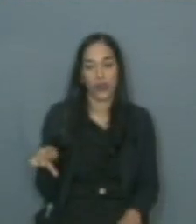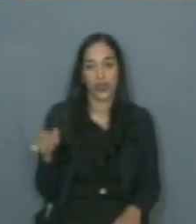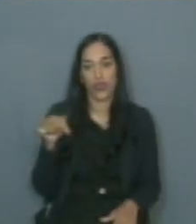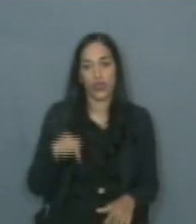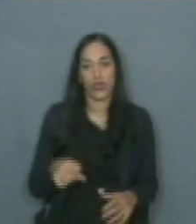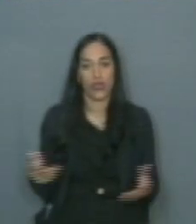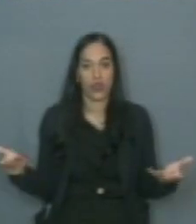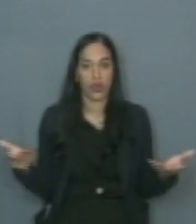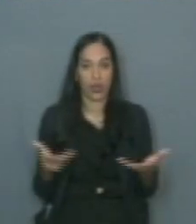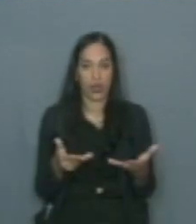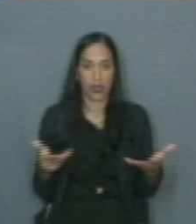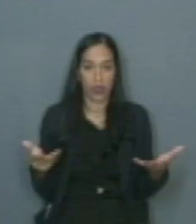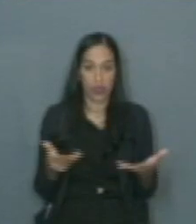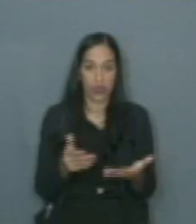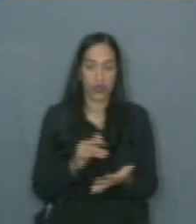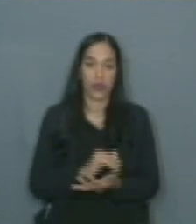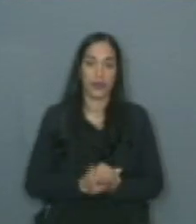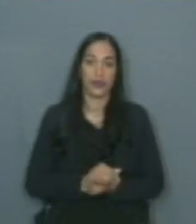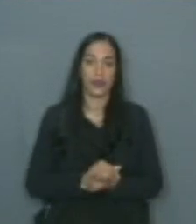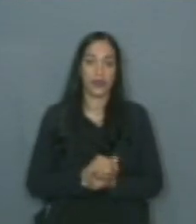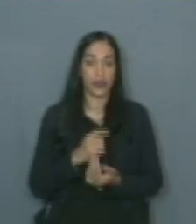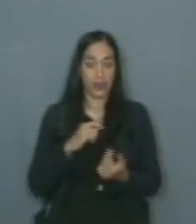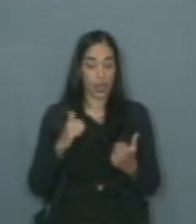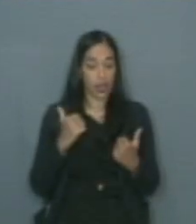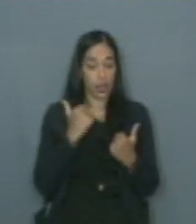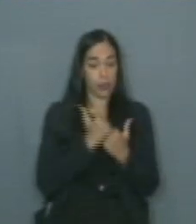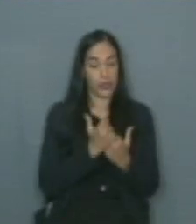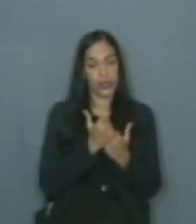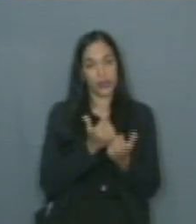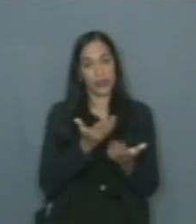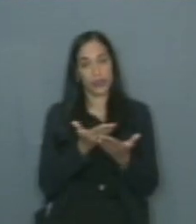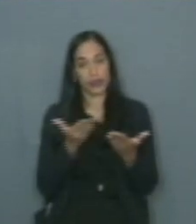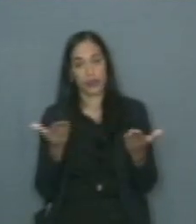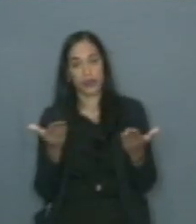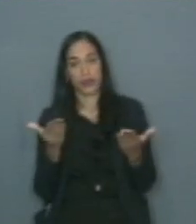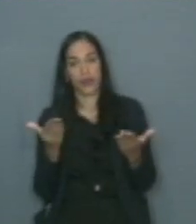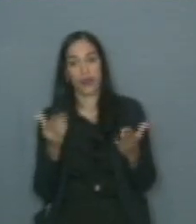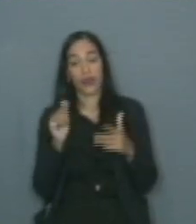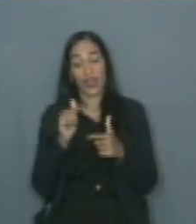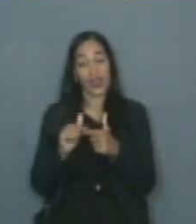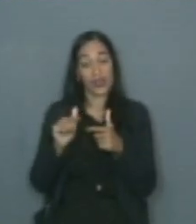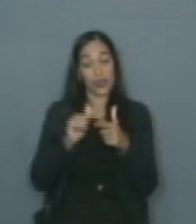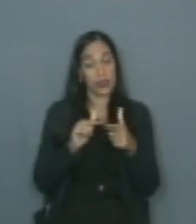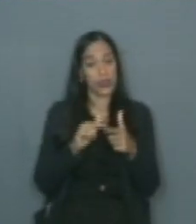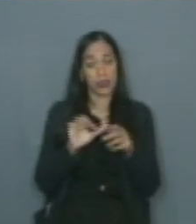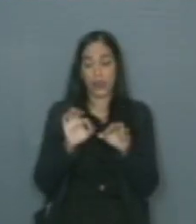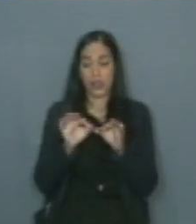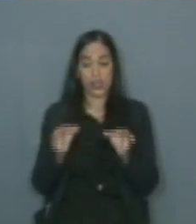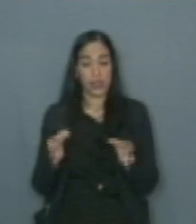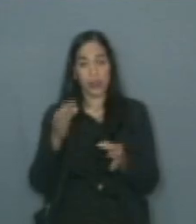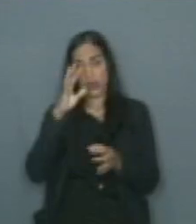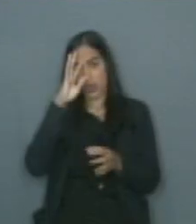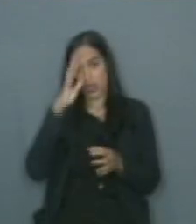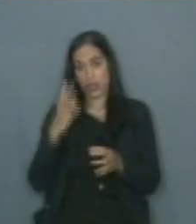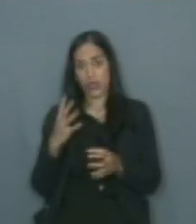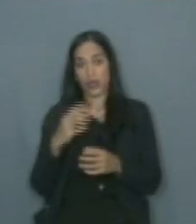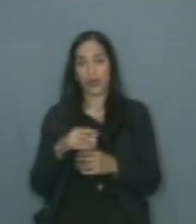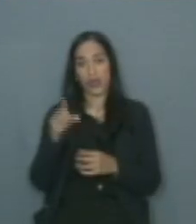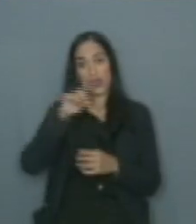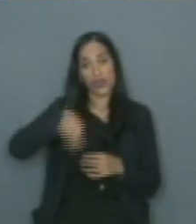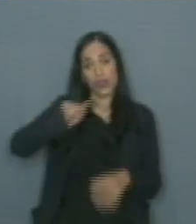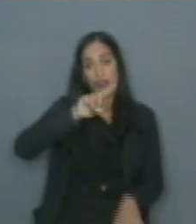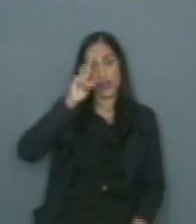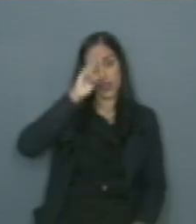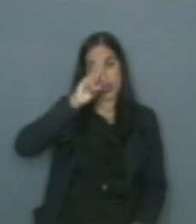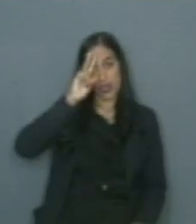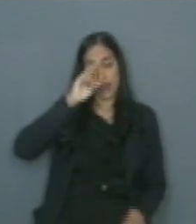hoje. Quero dizer que a gente está do lado de vocês e que esse problema é muito simples de resolver. É só vocês se lembrarem